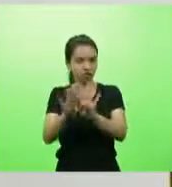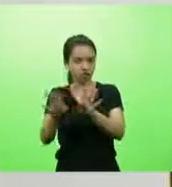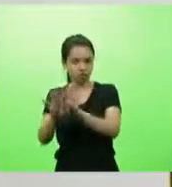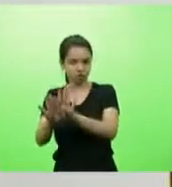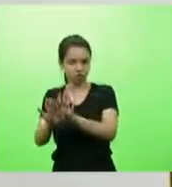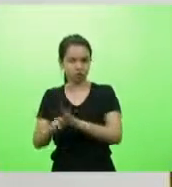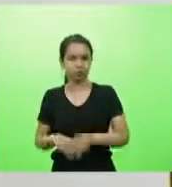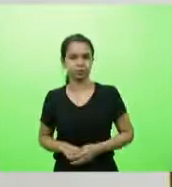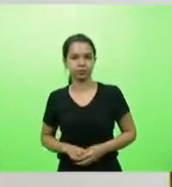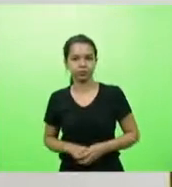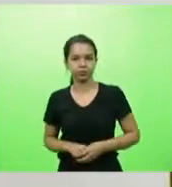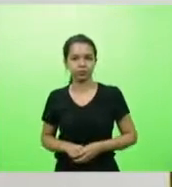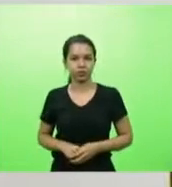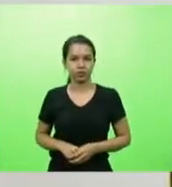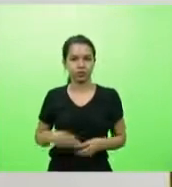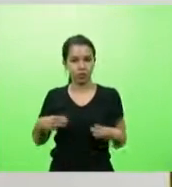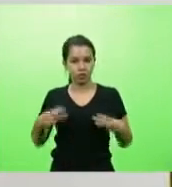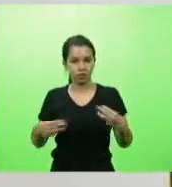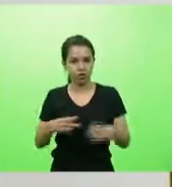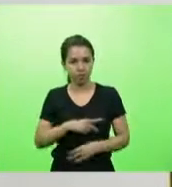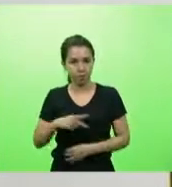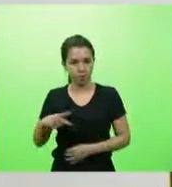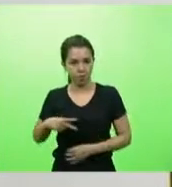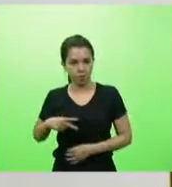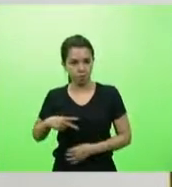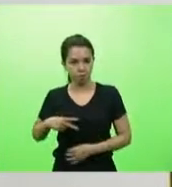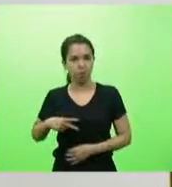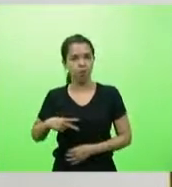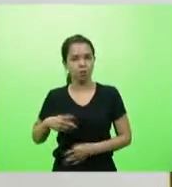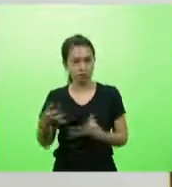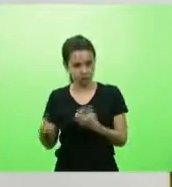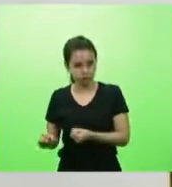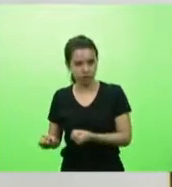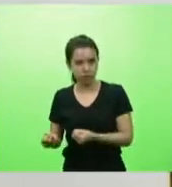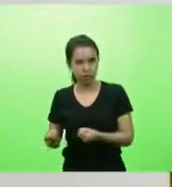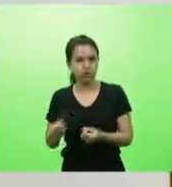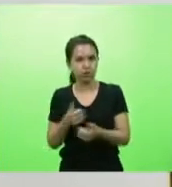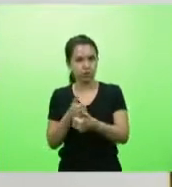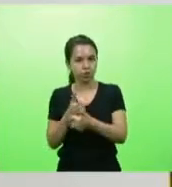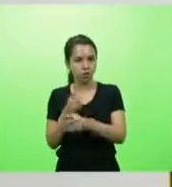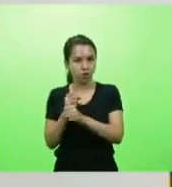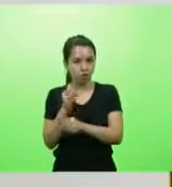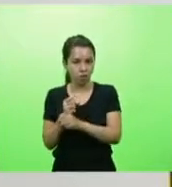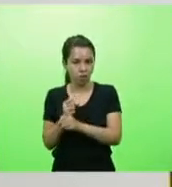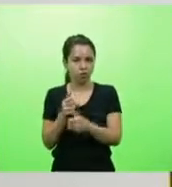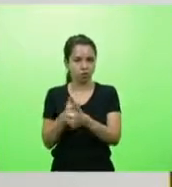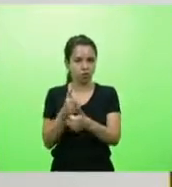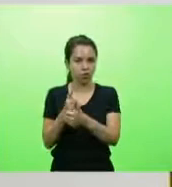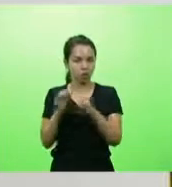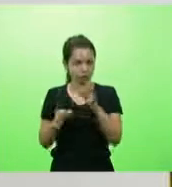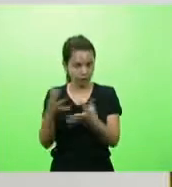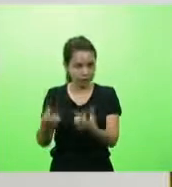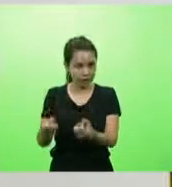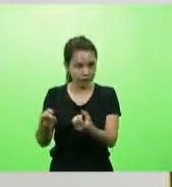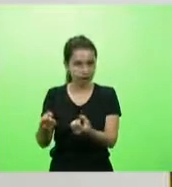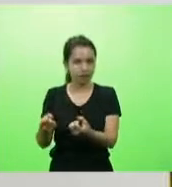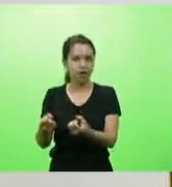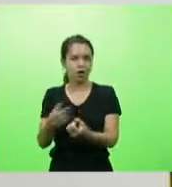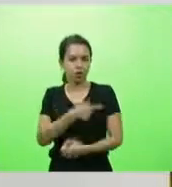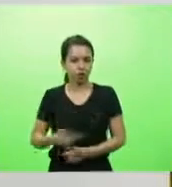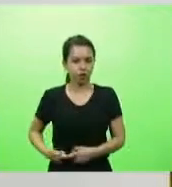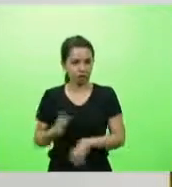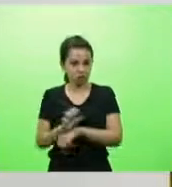Topa Ministério Público, topa Tribunal de Contas, topa Tribunal de Justiça, topa Governo do